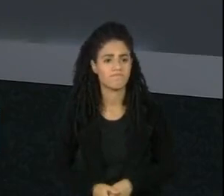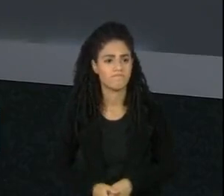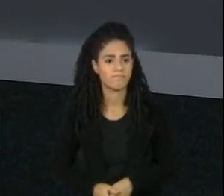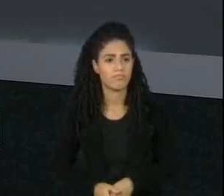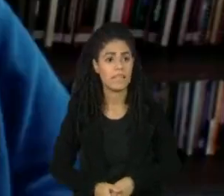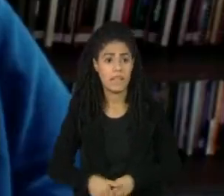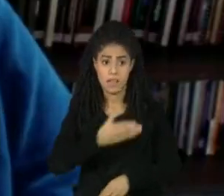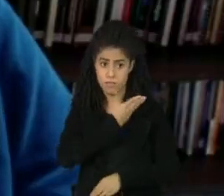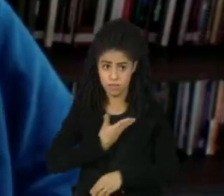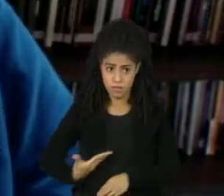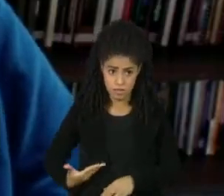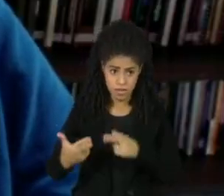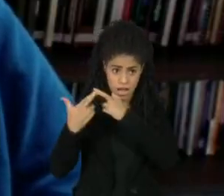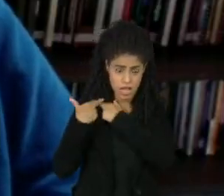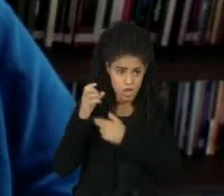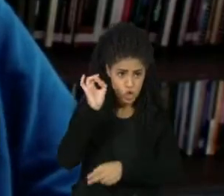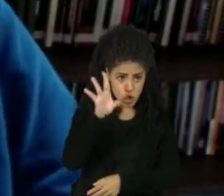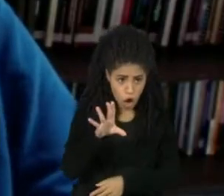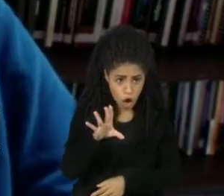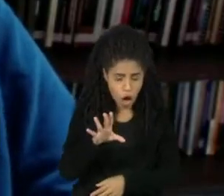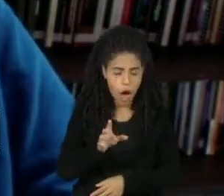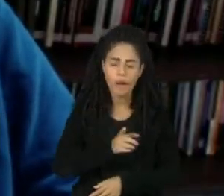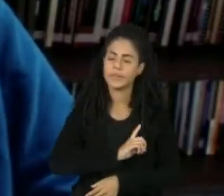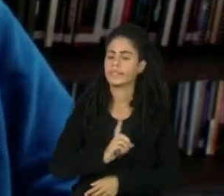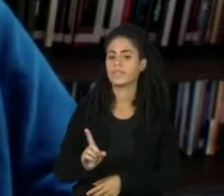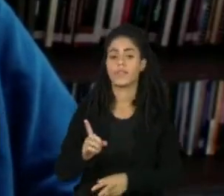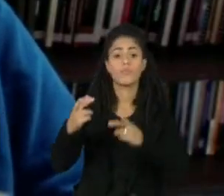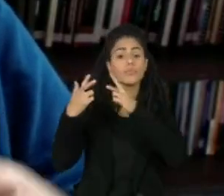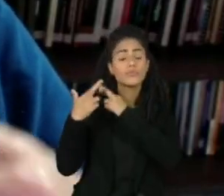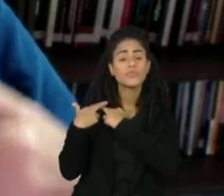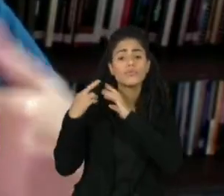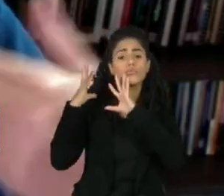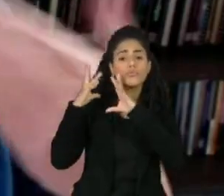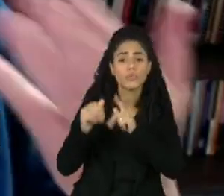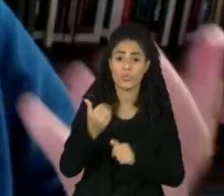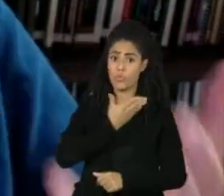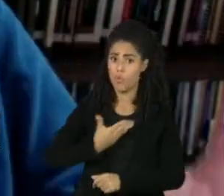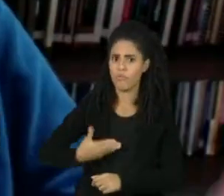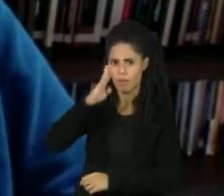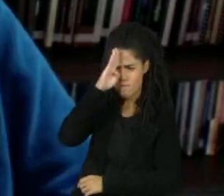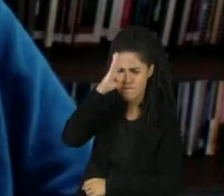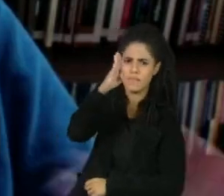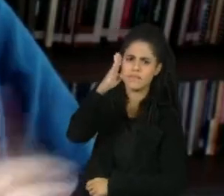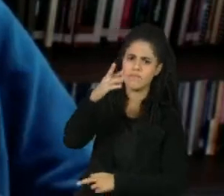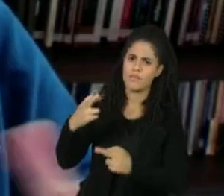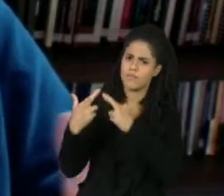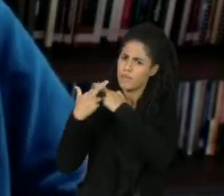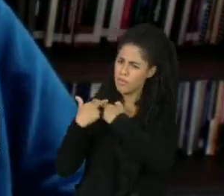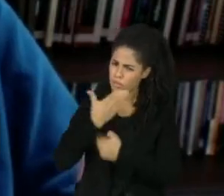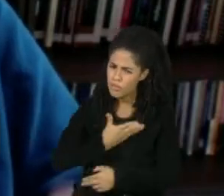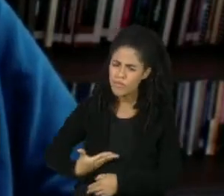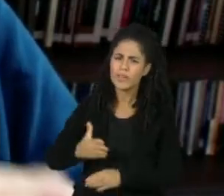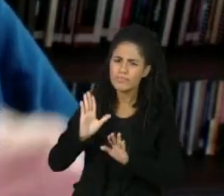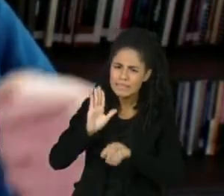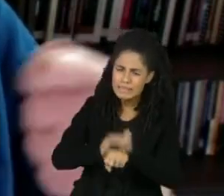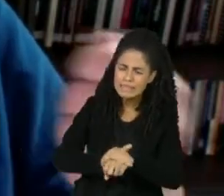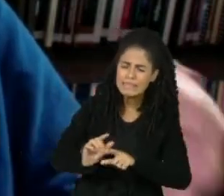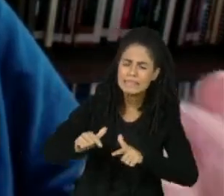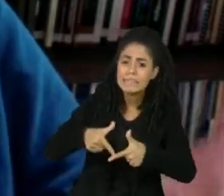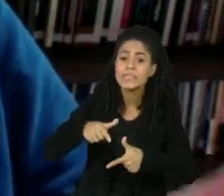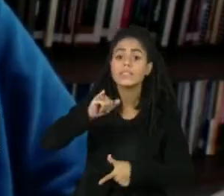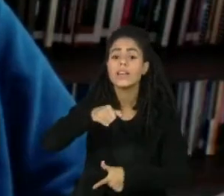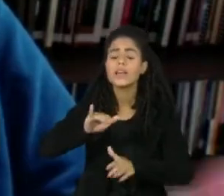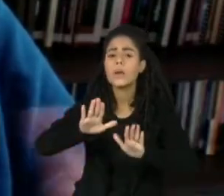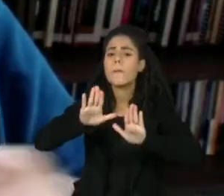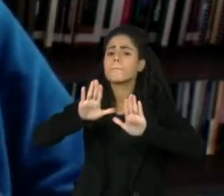dos governos, né? Não, essa é uma responsabilidade. Lógico, os governos têm um papel muito importante inicial de criar